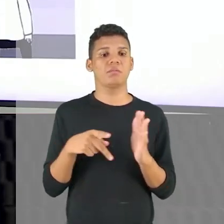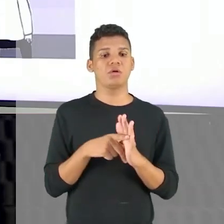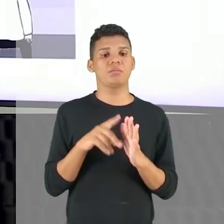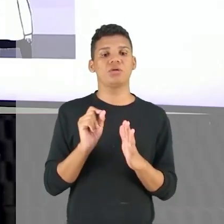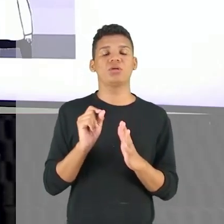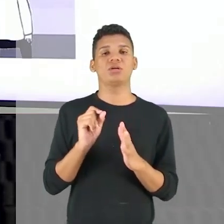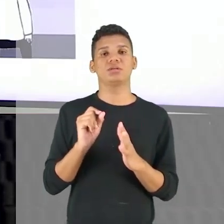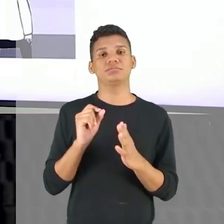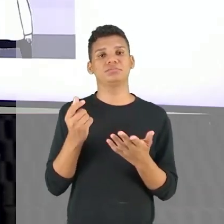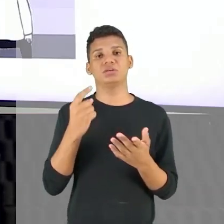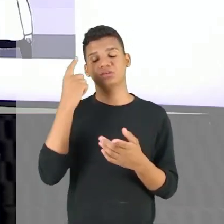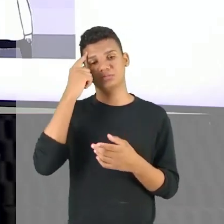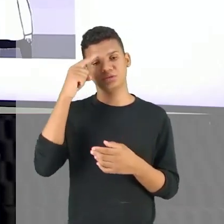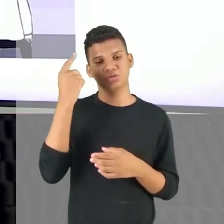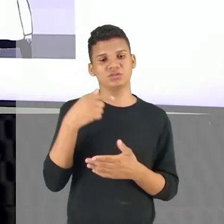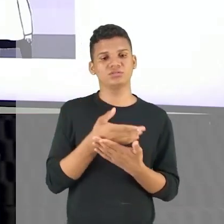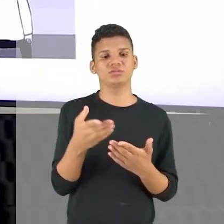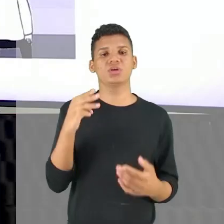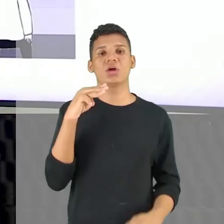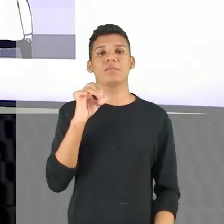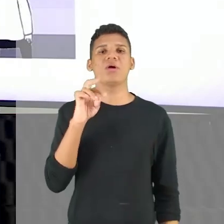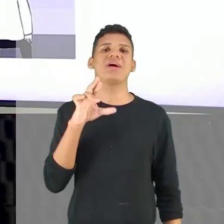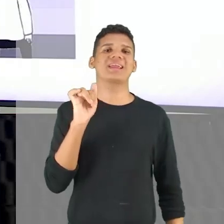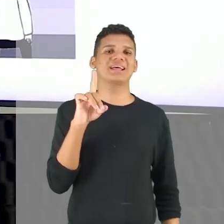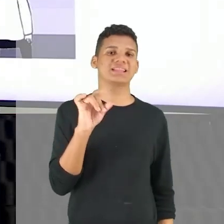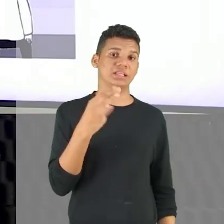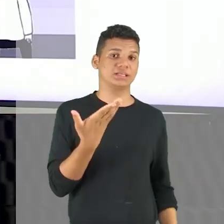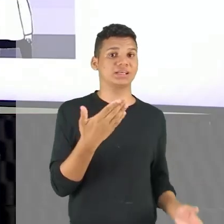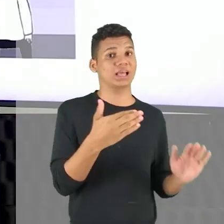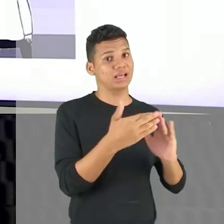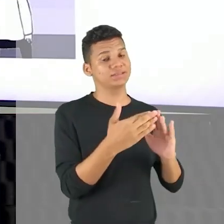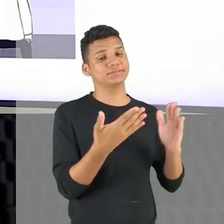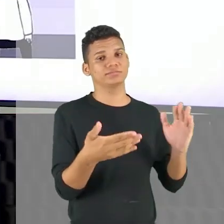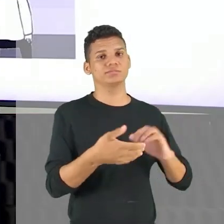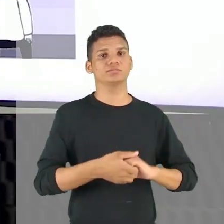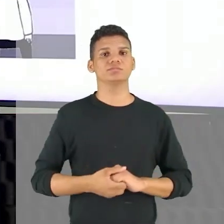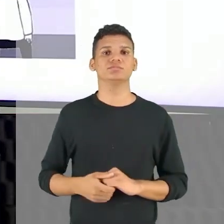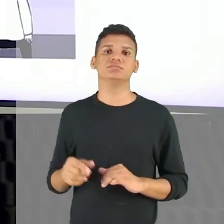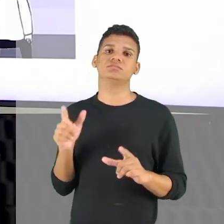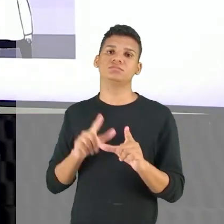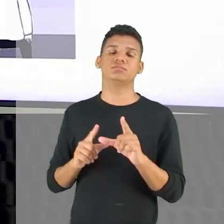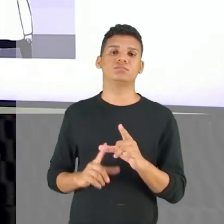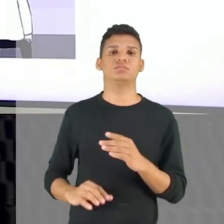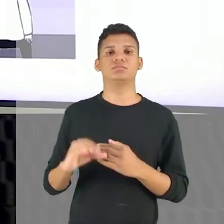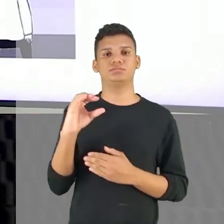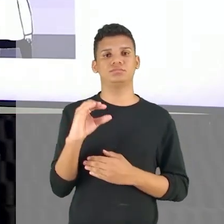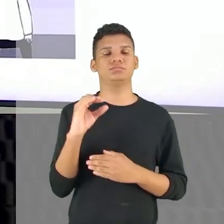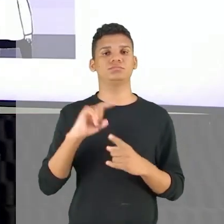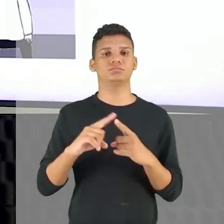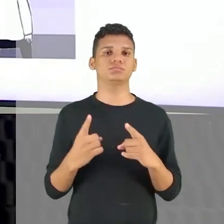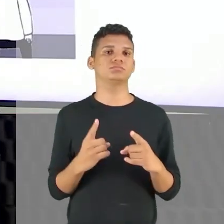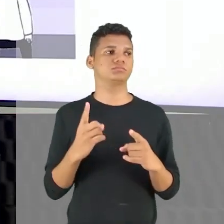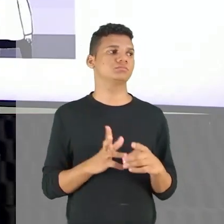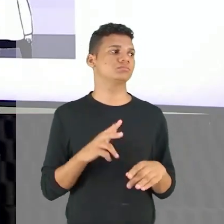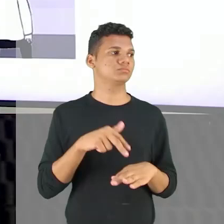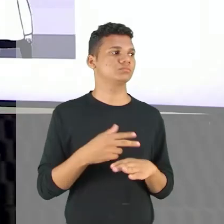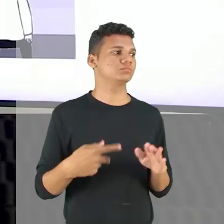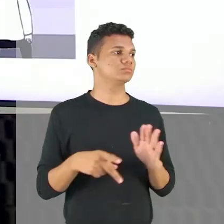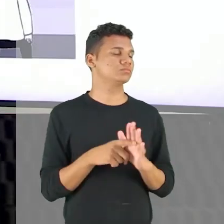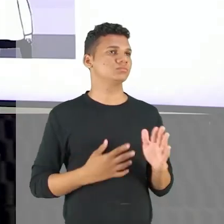morada. Letra C, eu sabia que você já tinha respondido aí a alternativa correta. Letra C, morada,